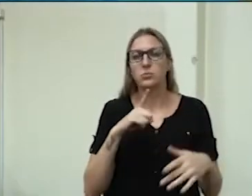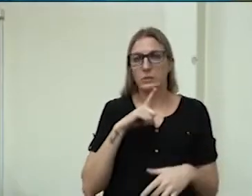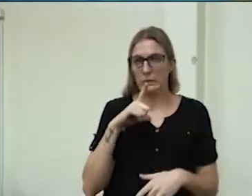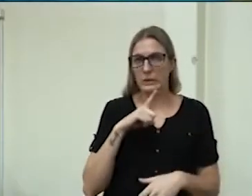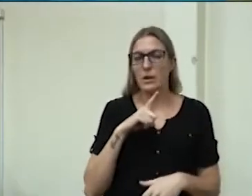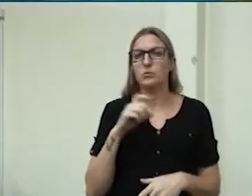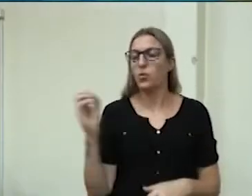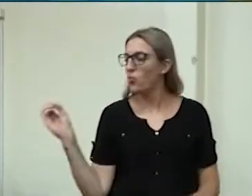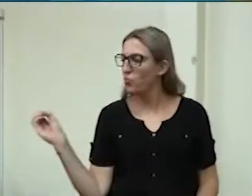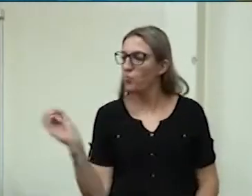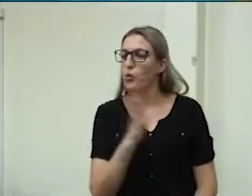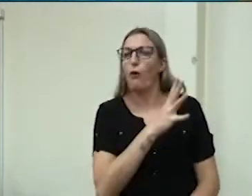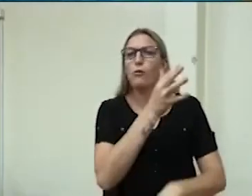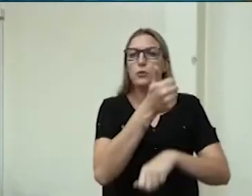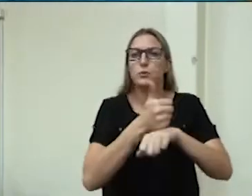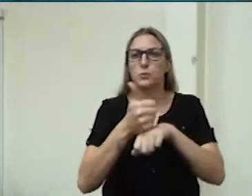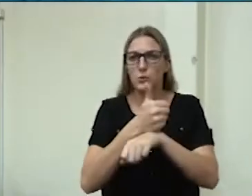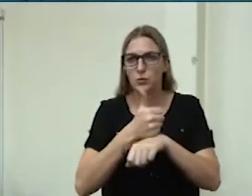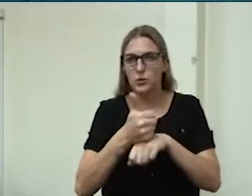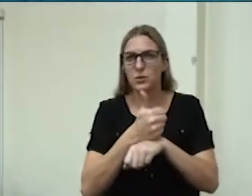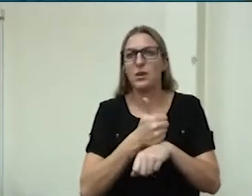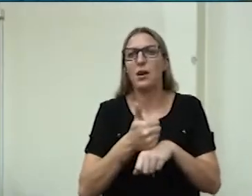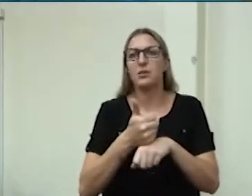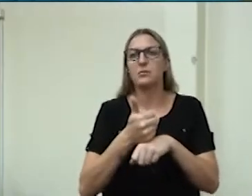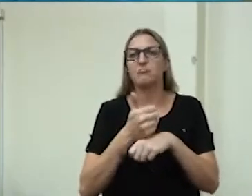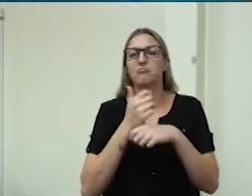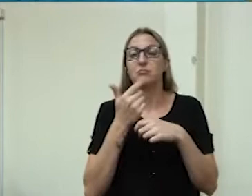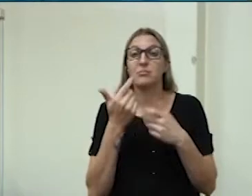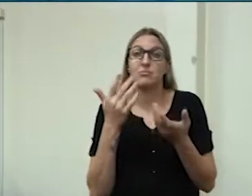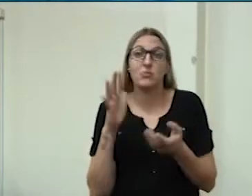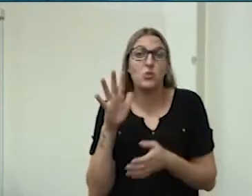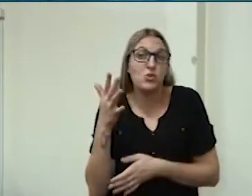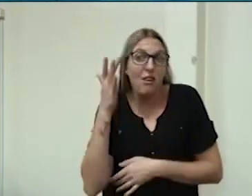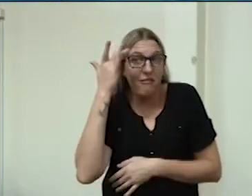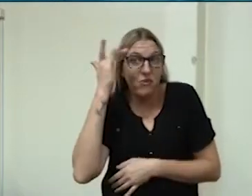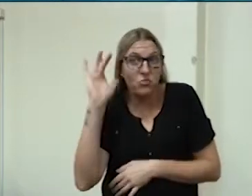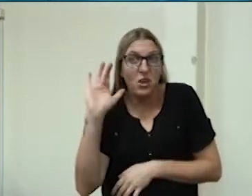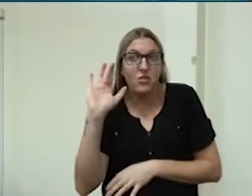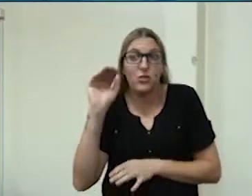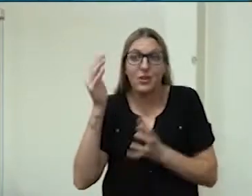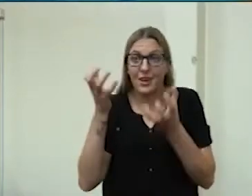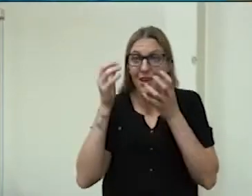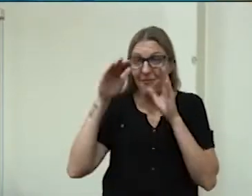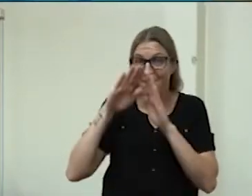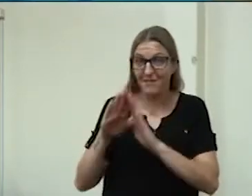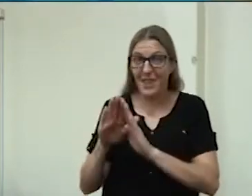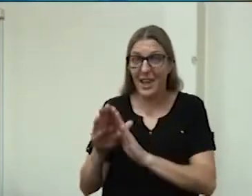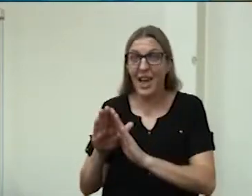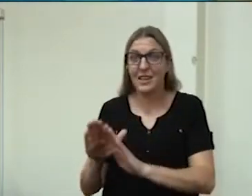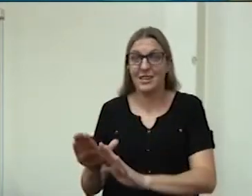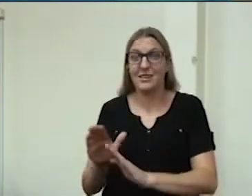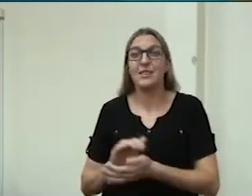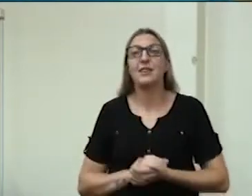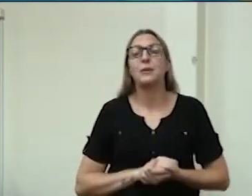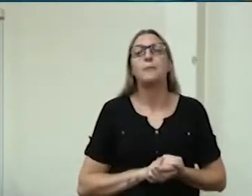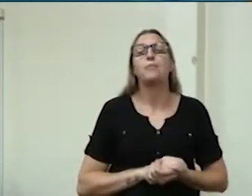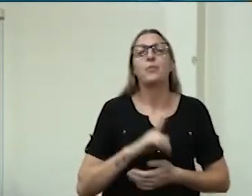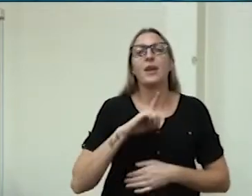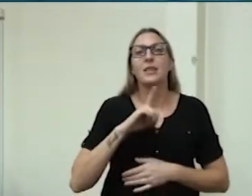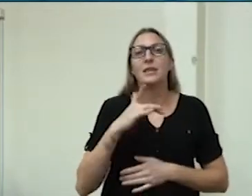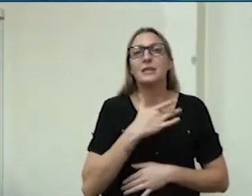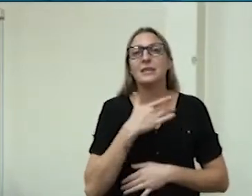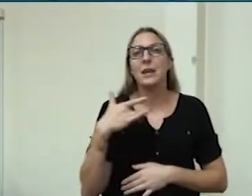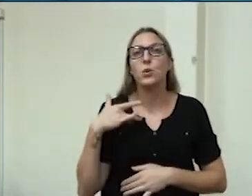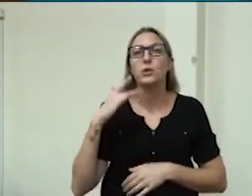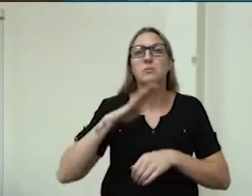novos profissionais que talvez se radicalizem aqui e a gente consiga ter uma saúde de melhor ainda qualidade, com mais opções e com mais